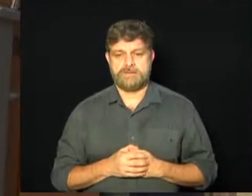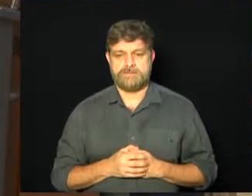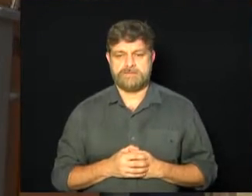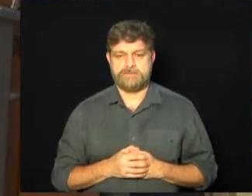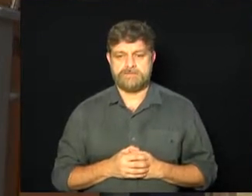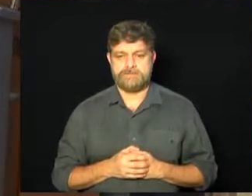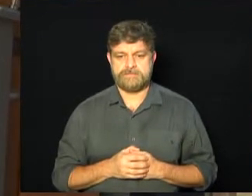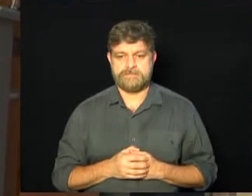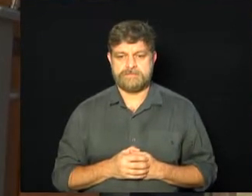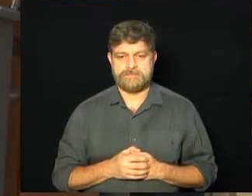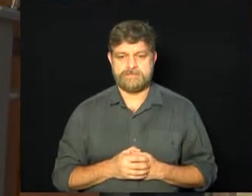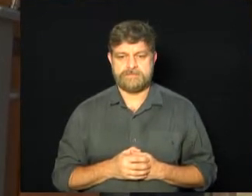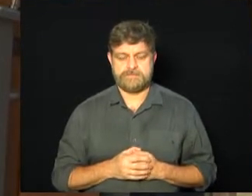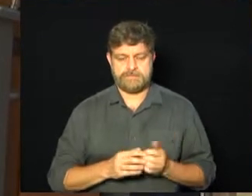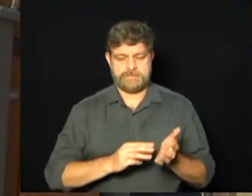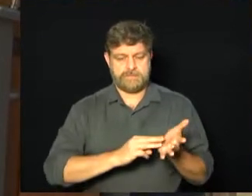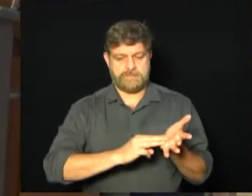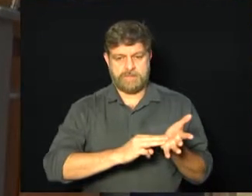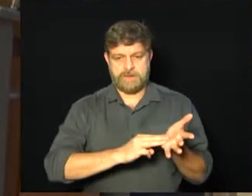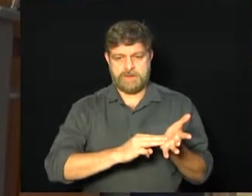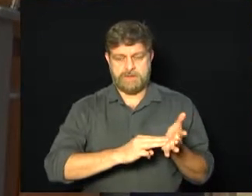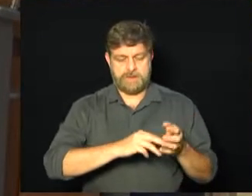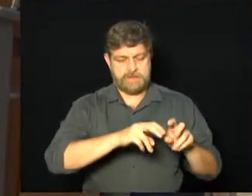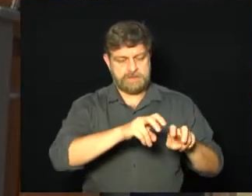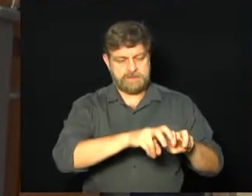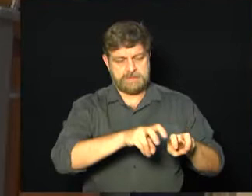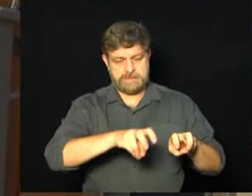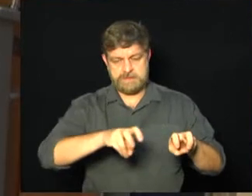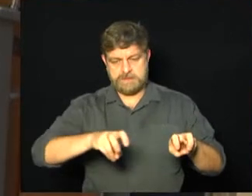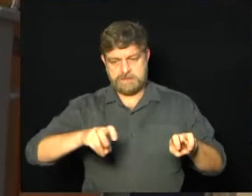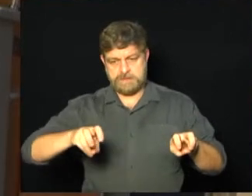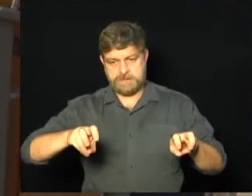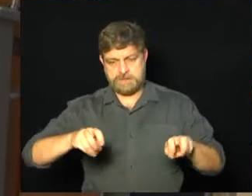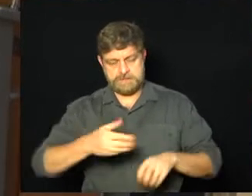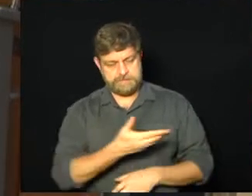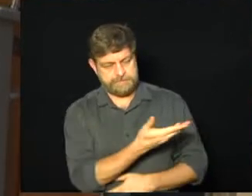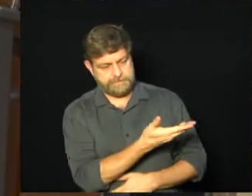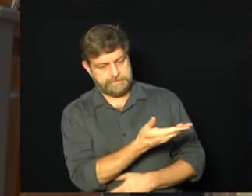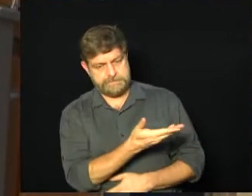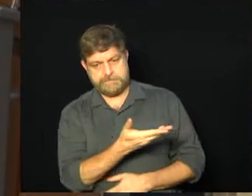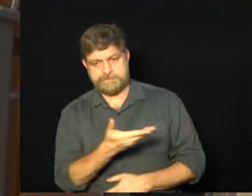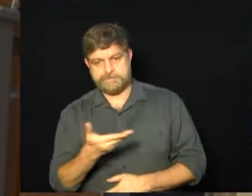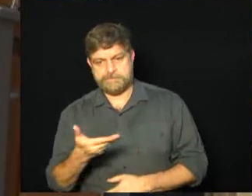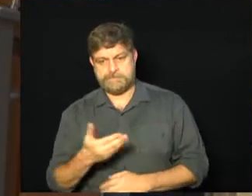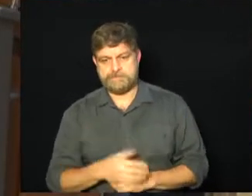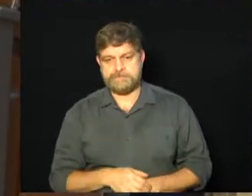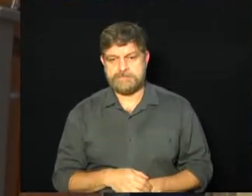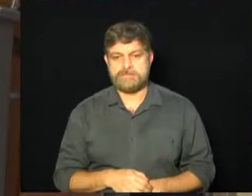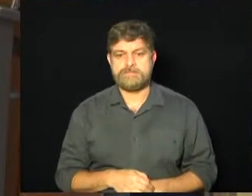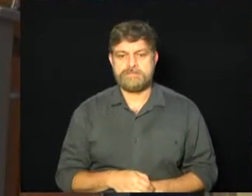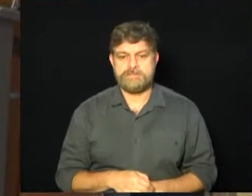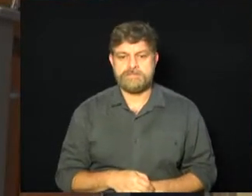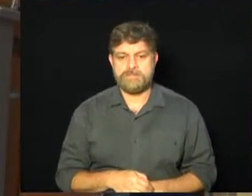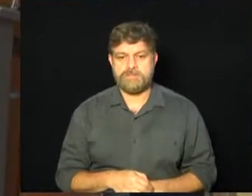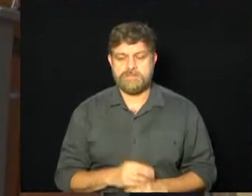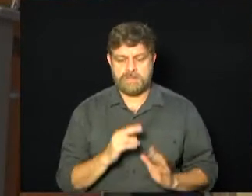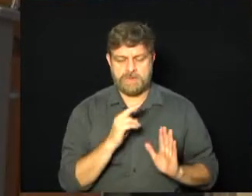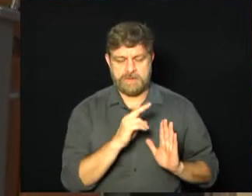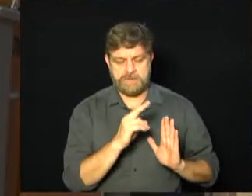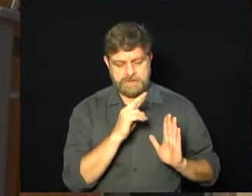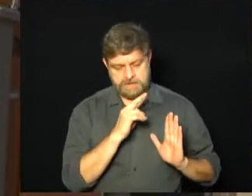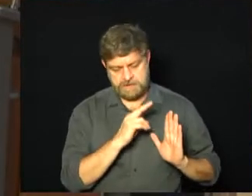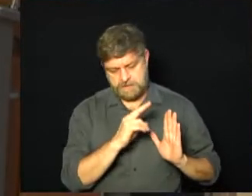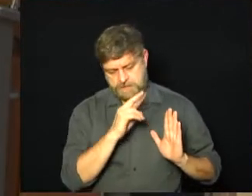Ilustres membros da mesa principal, o querido Carlos Vick, Sérgio